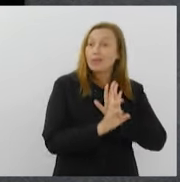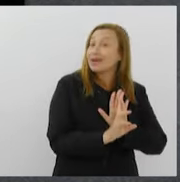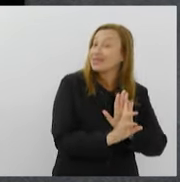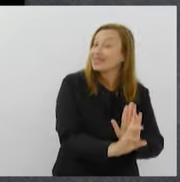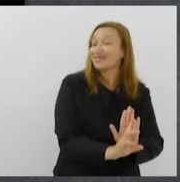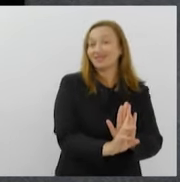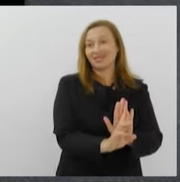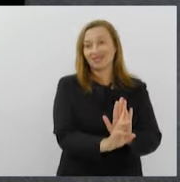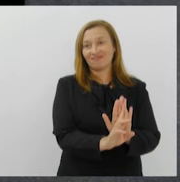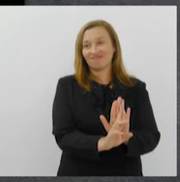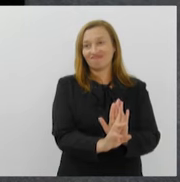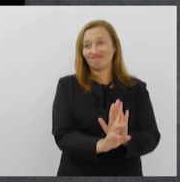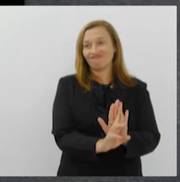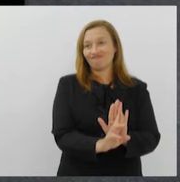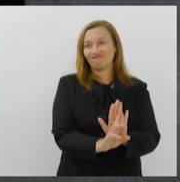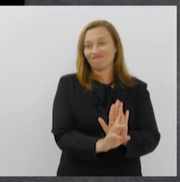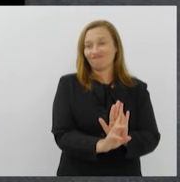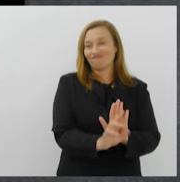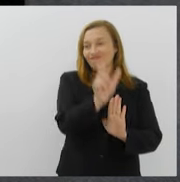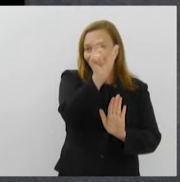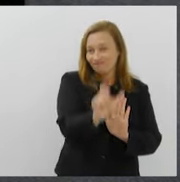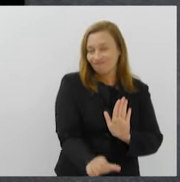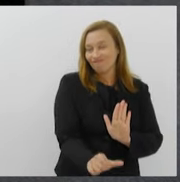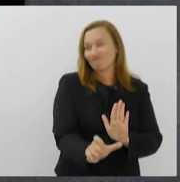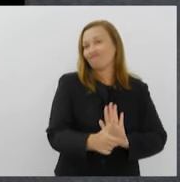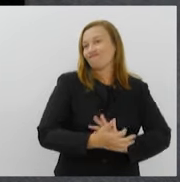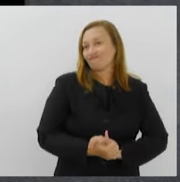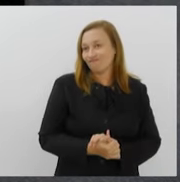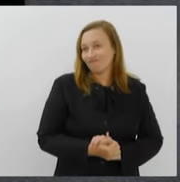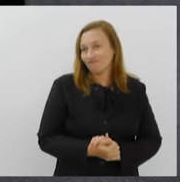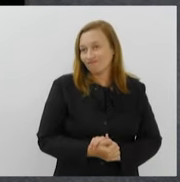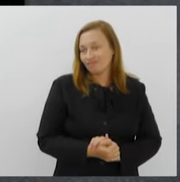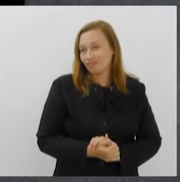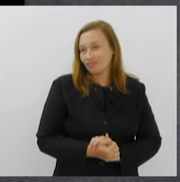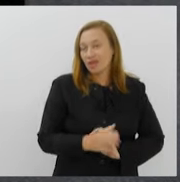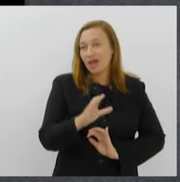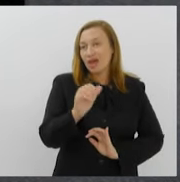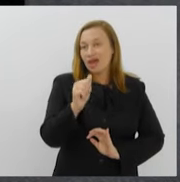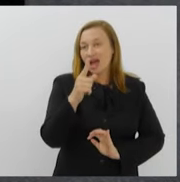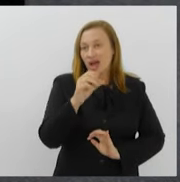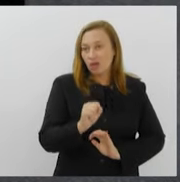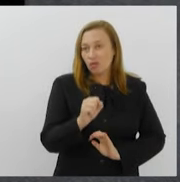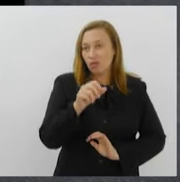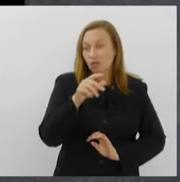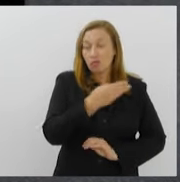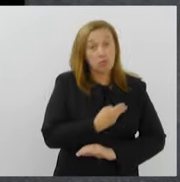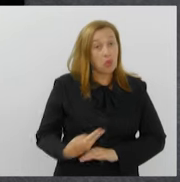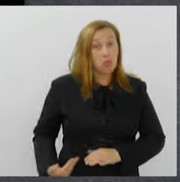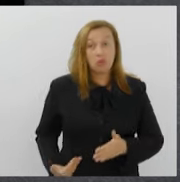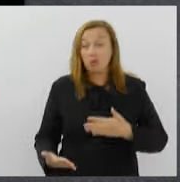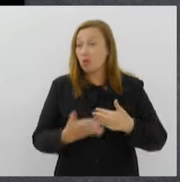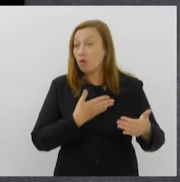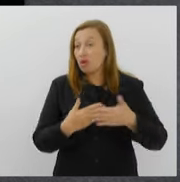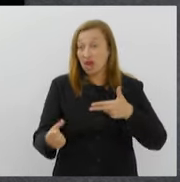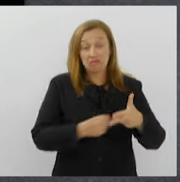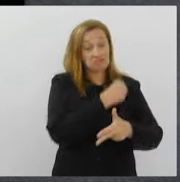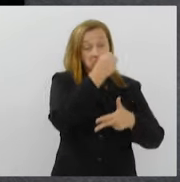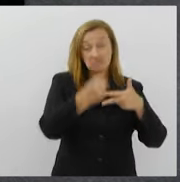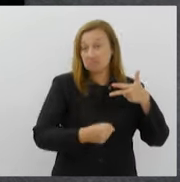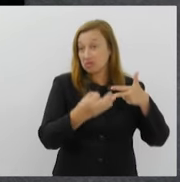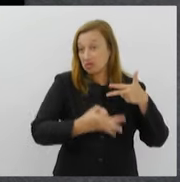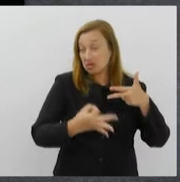qualquer pessoa que ocupe cargo público de qualquer dos poderes.